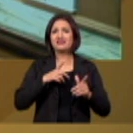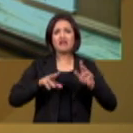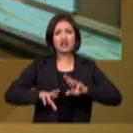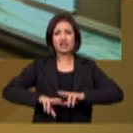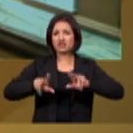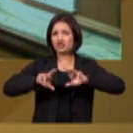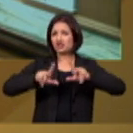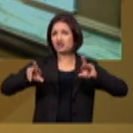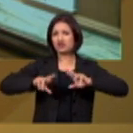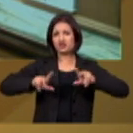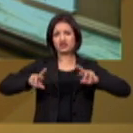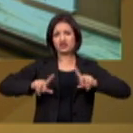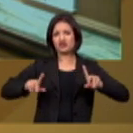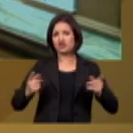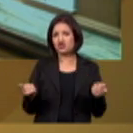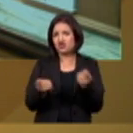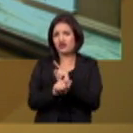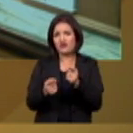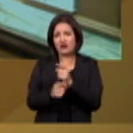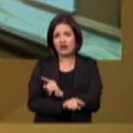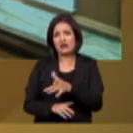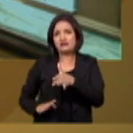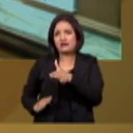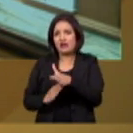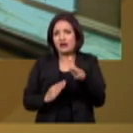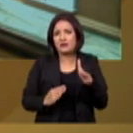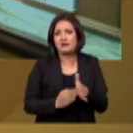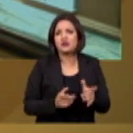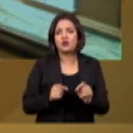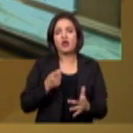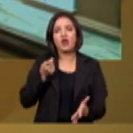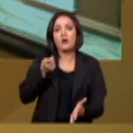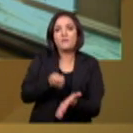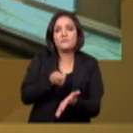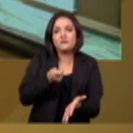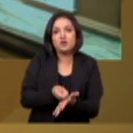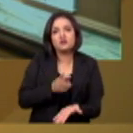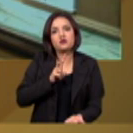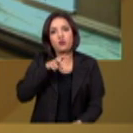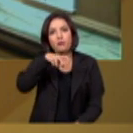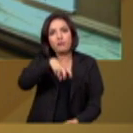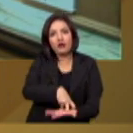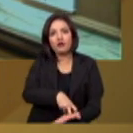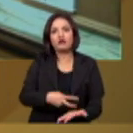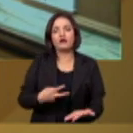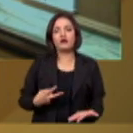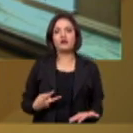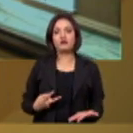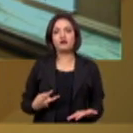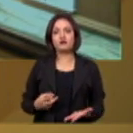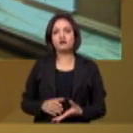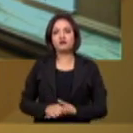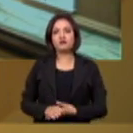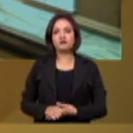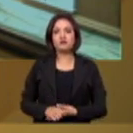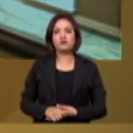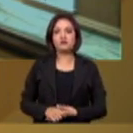graça não são aquelas aquele retire e posição de finalidade e